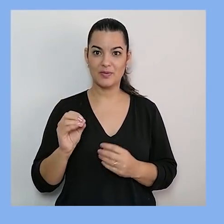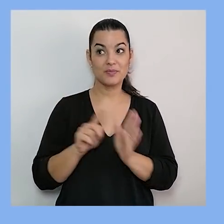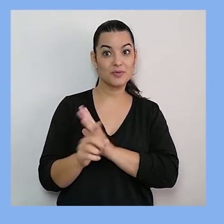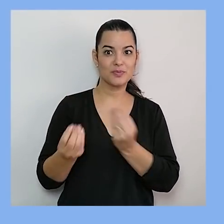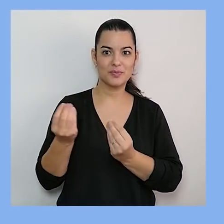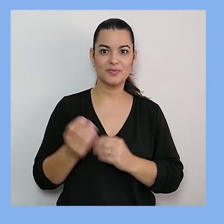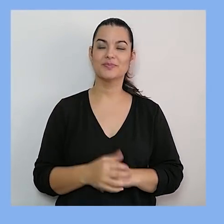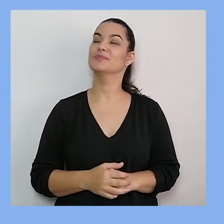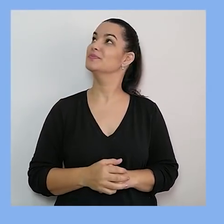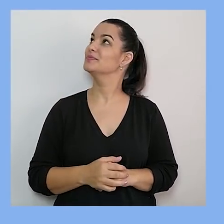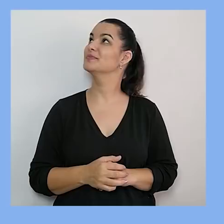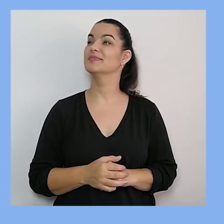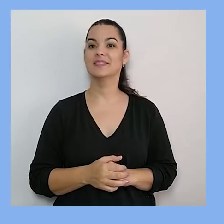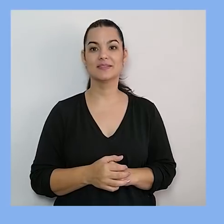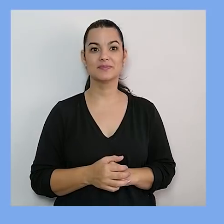pergunta.